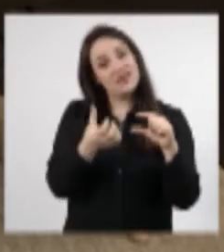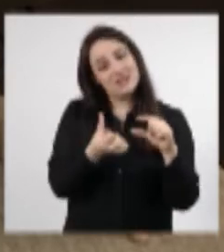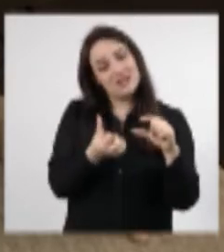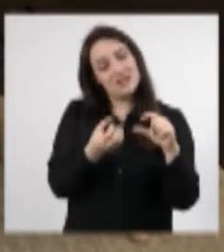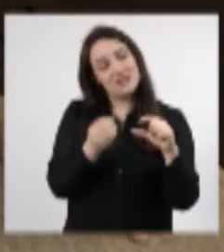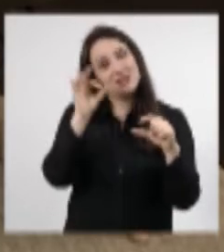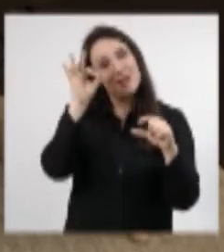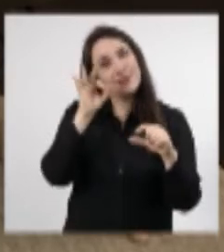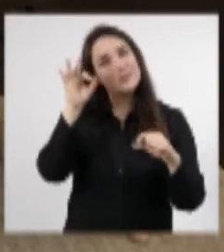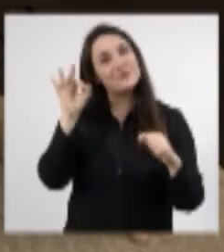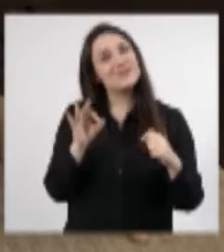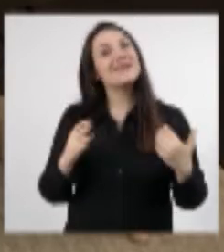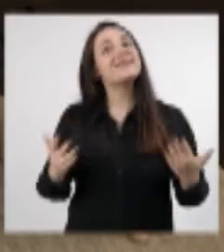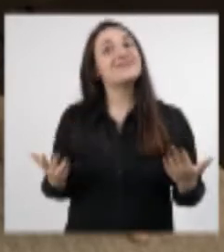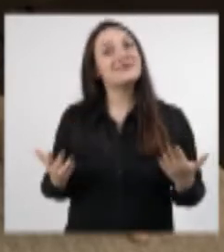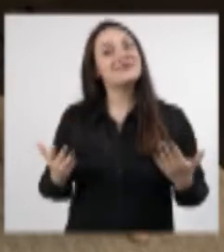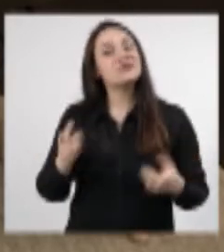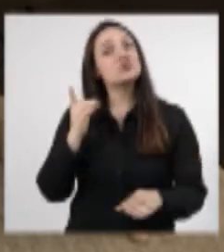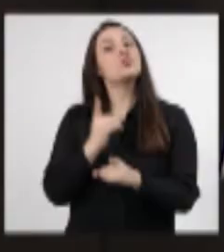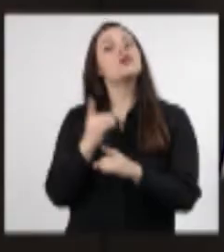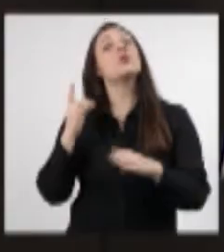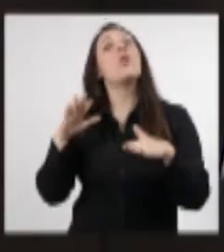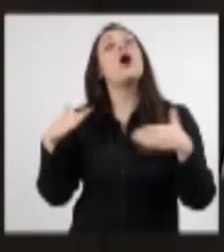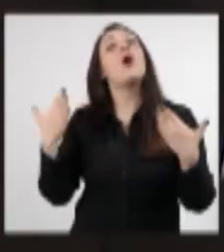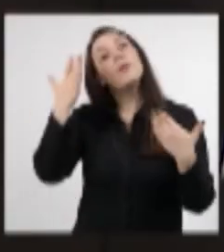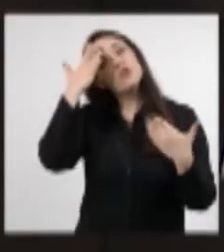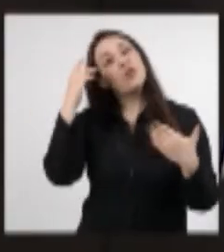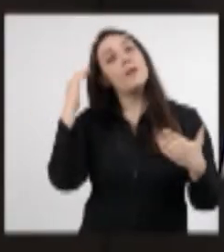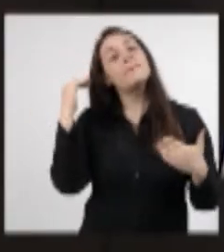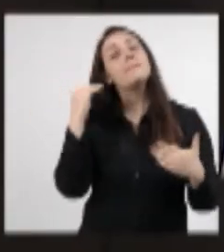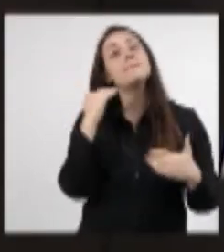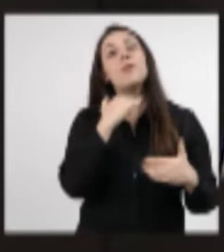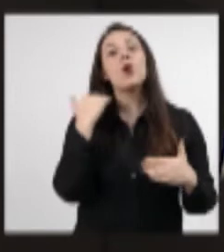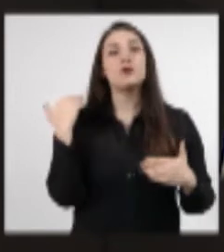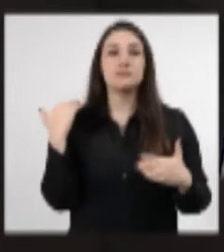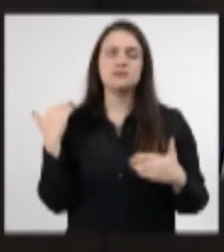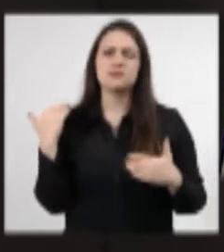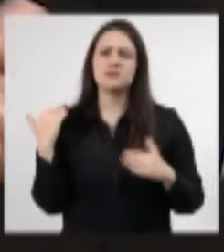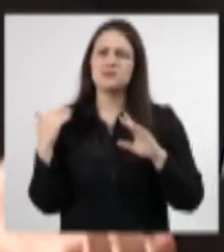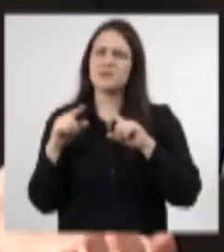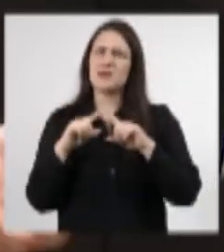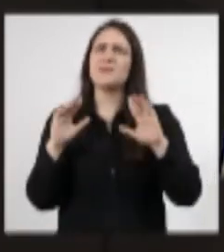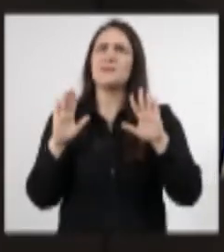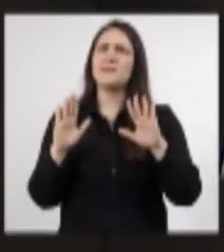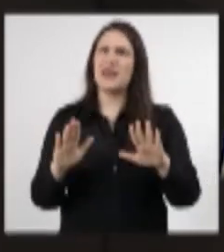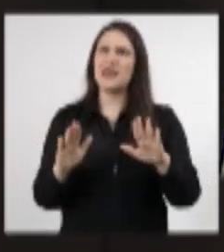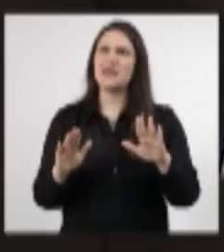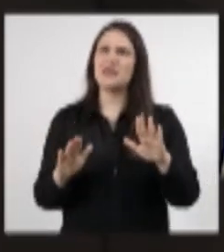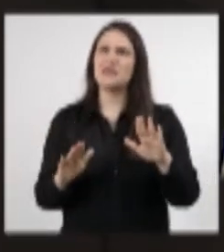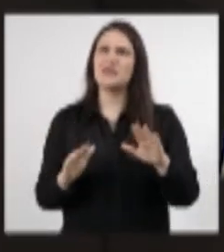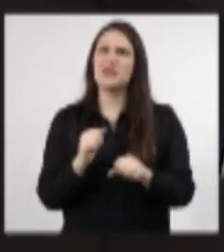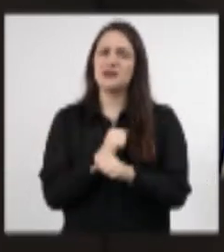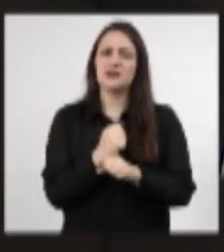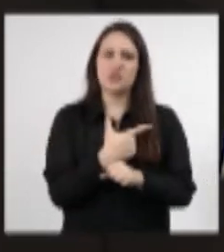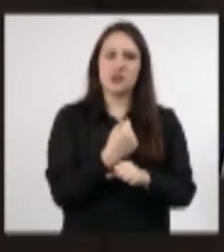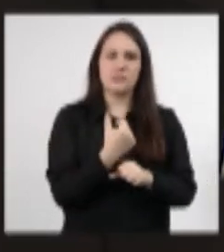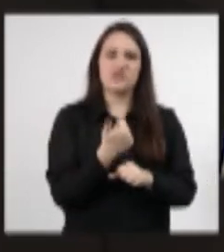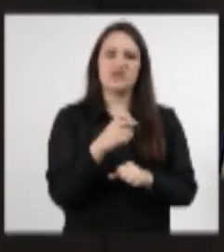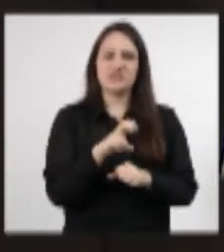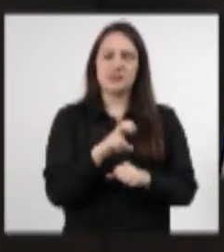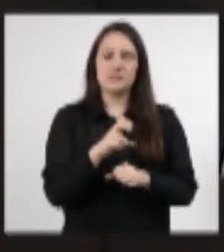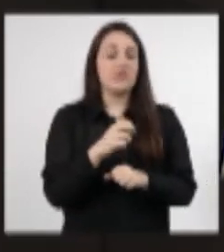60%. No entanto, vale um parênteses a respeito disso. Por que 60% se em 2017 foram